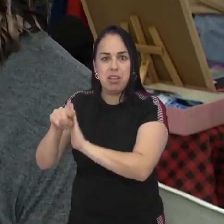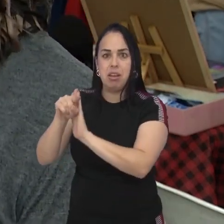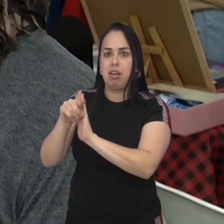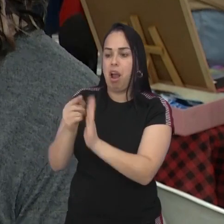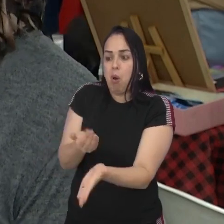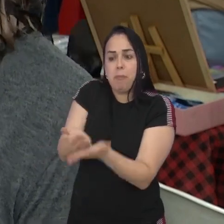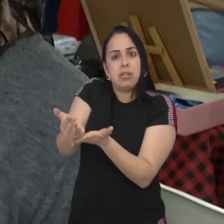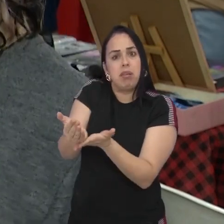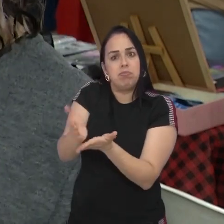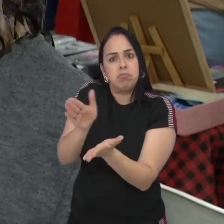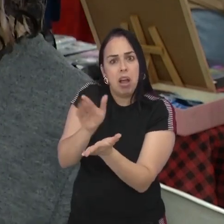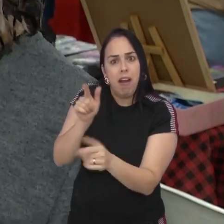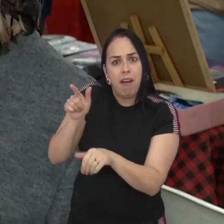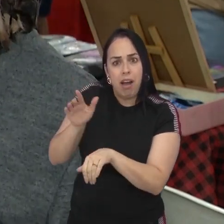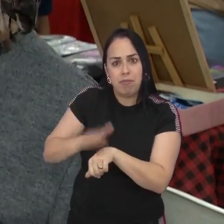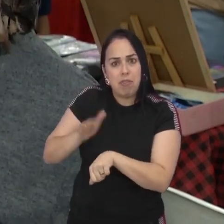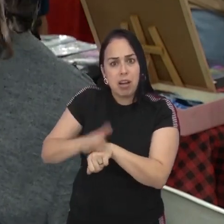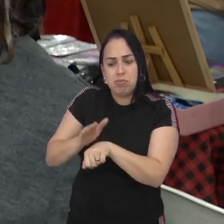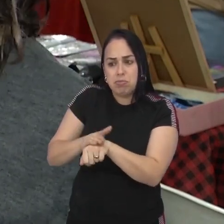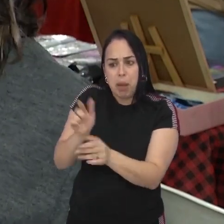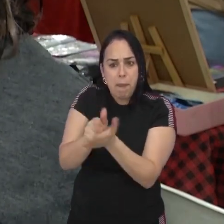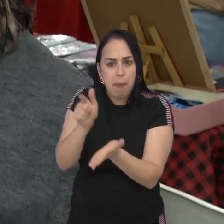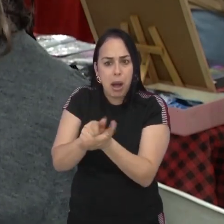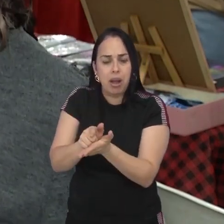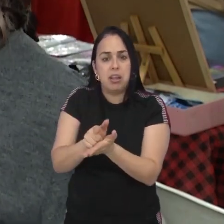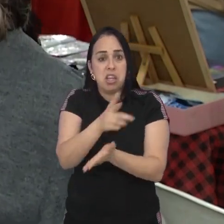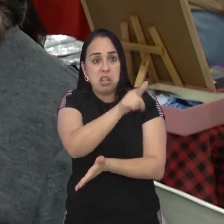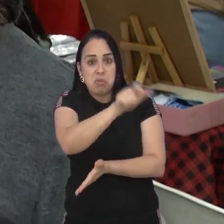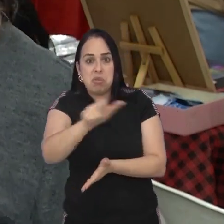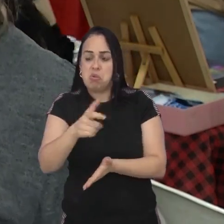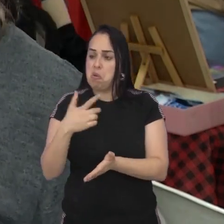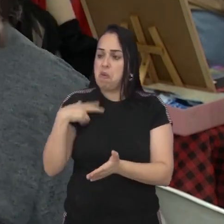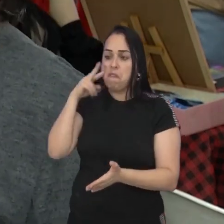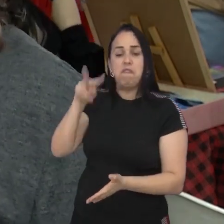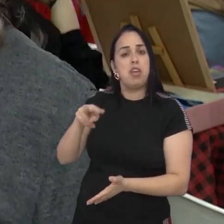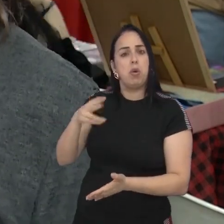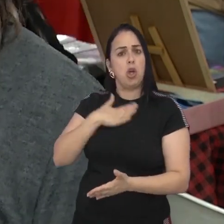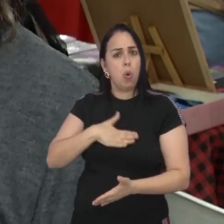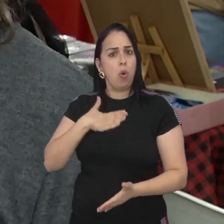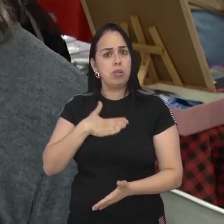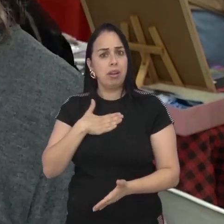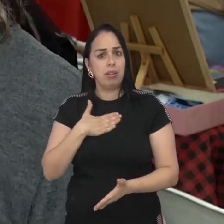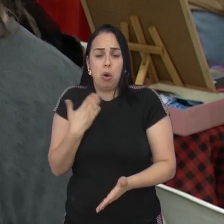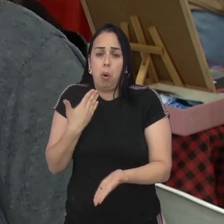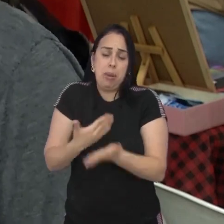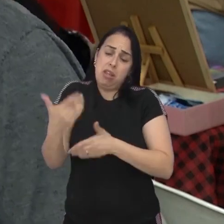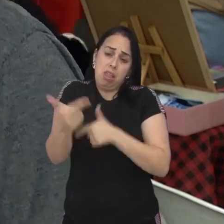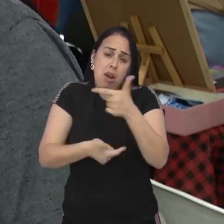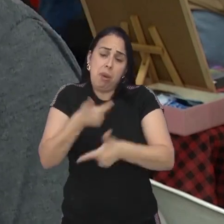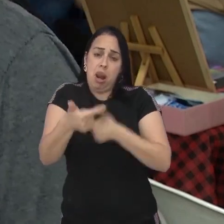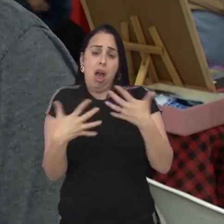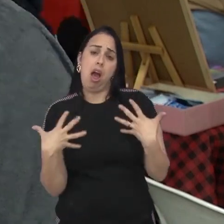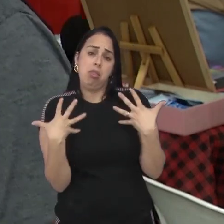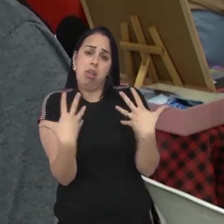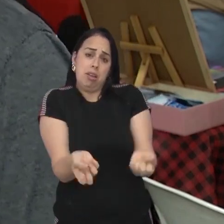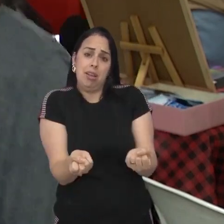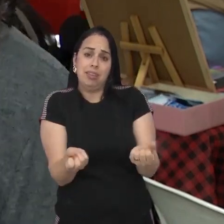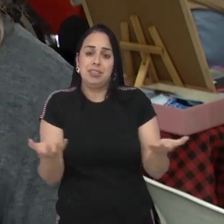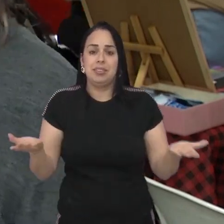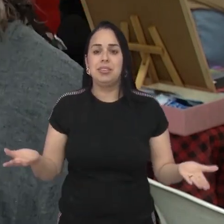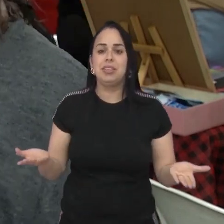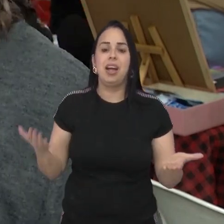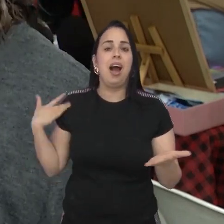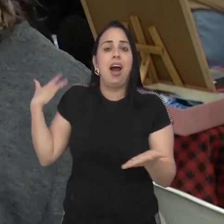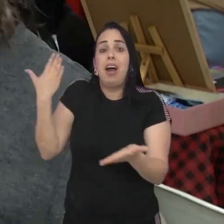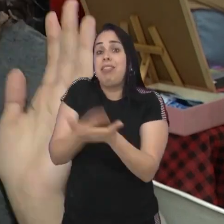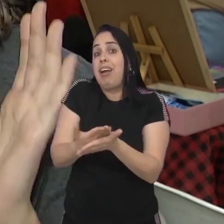fazer. E aí as pessoas foram vendo e gostando e falaram, por que você não trabalha com isso? Vamos ver o que dá, né?